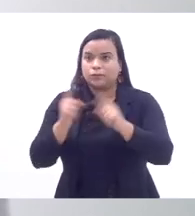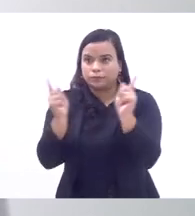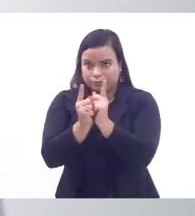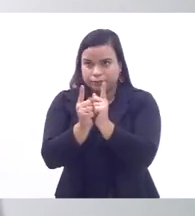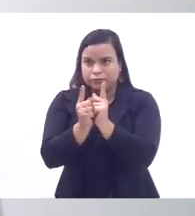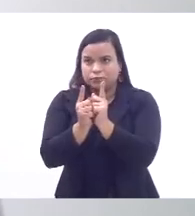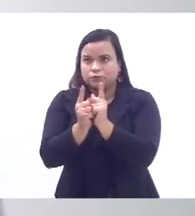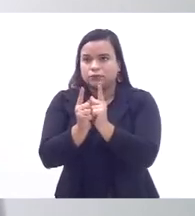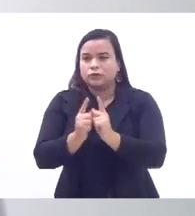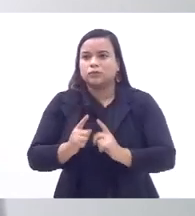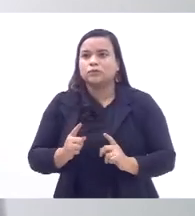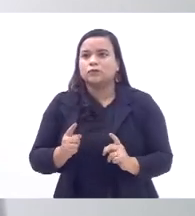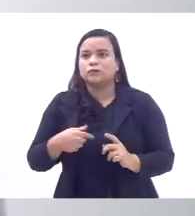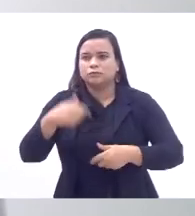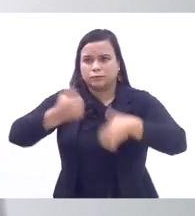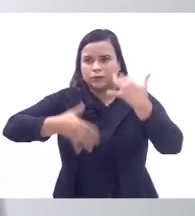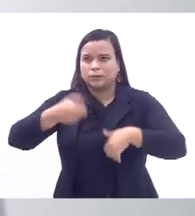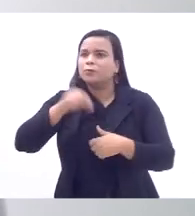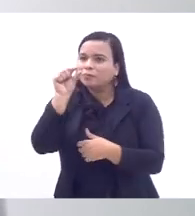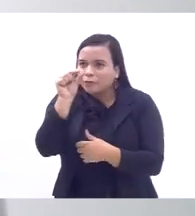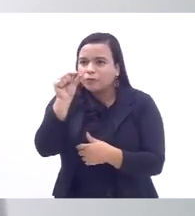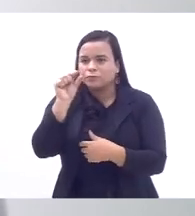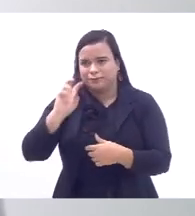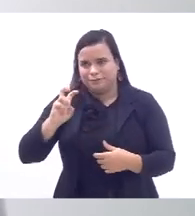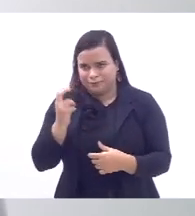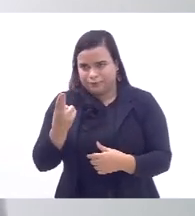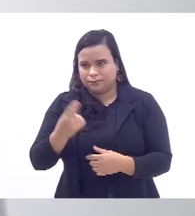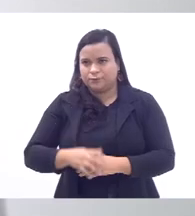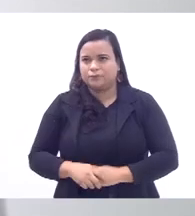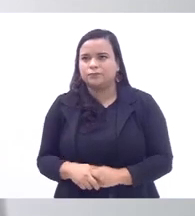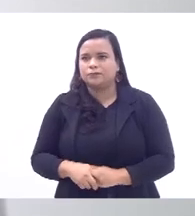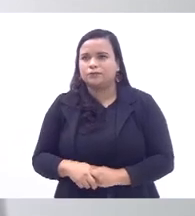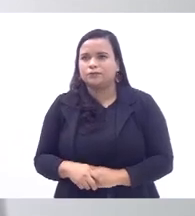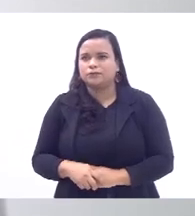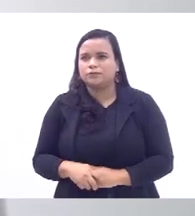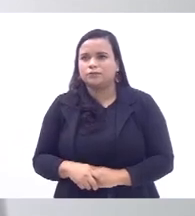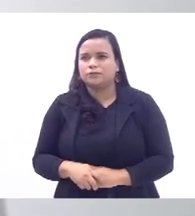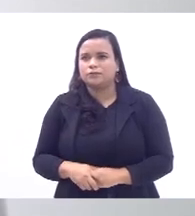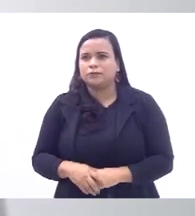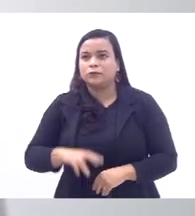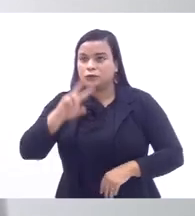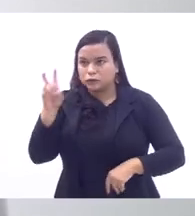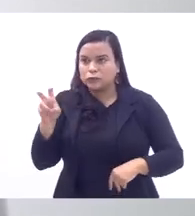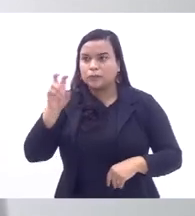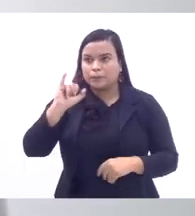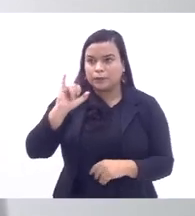Ah, só suki. Só vou falar pouquinho. Lori oro Ifá. Sobre Ifá.